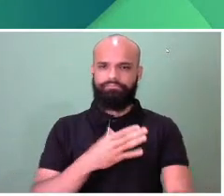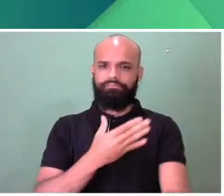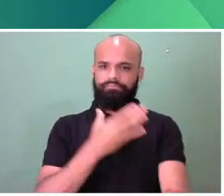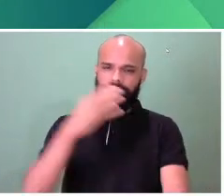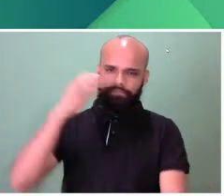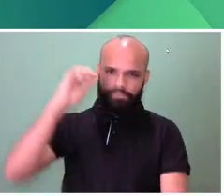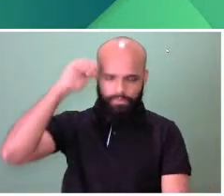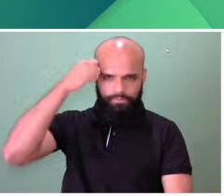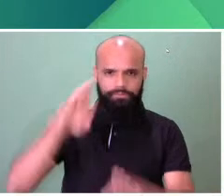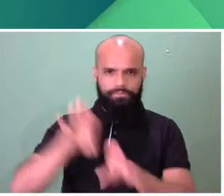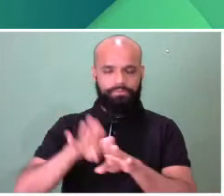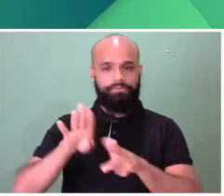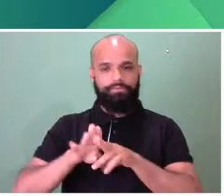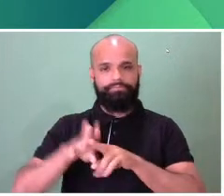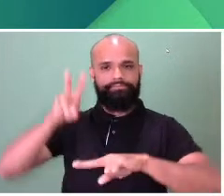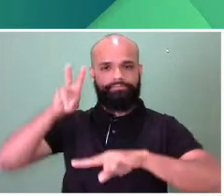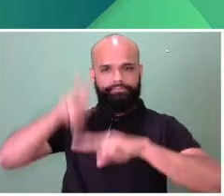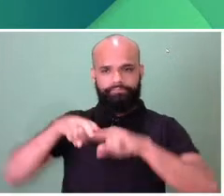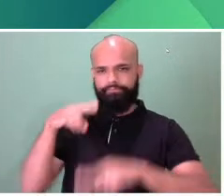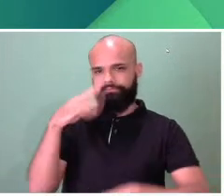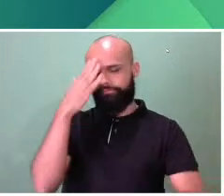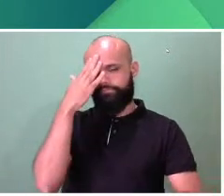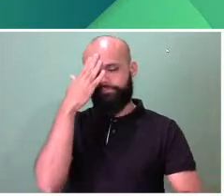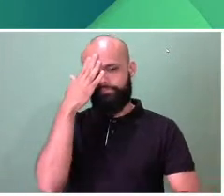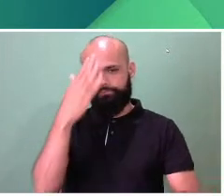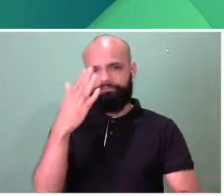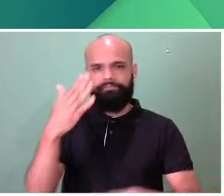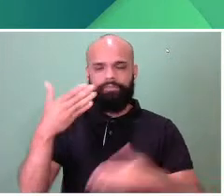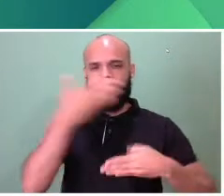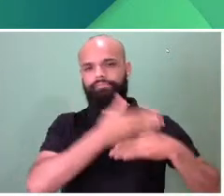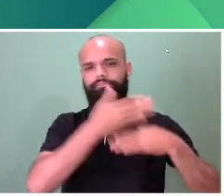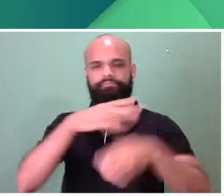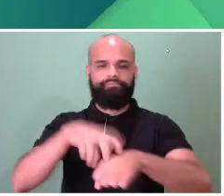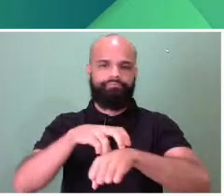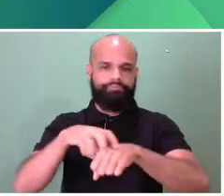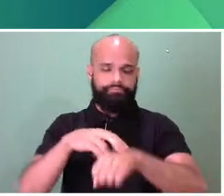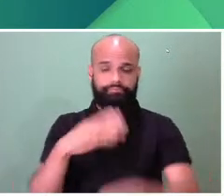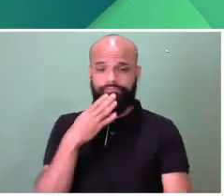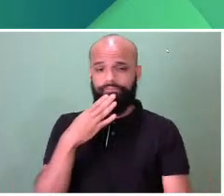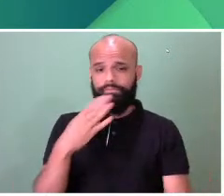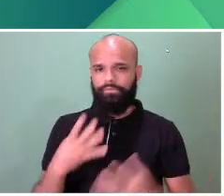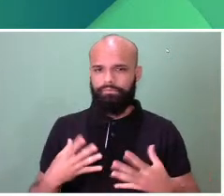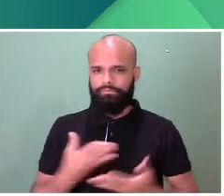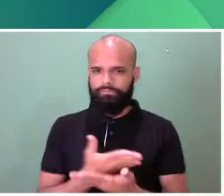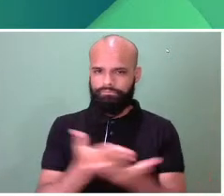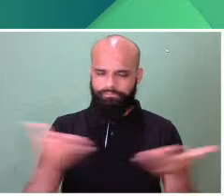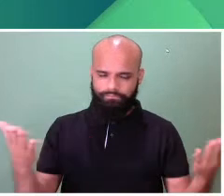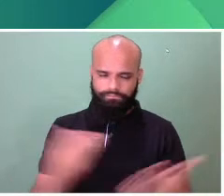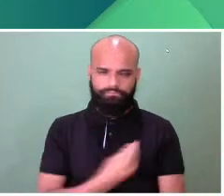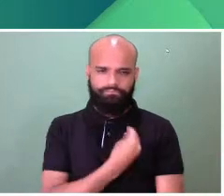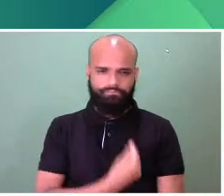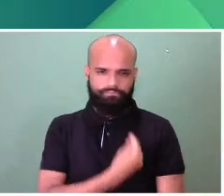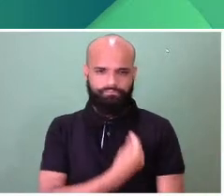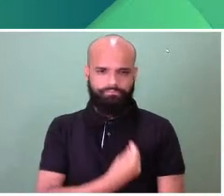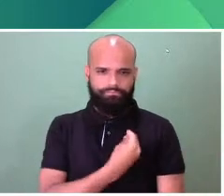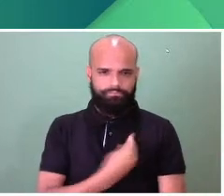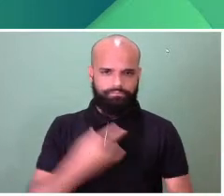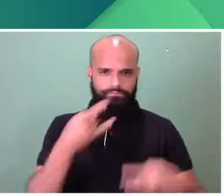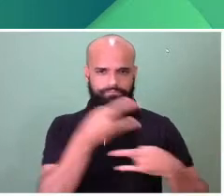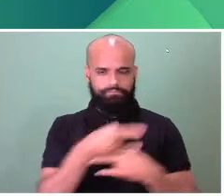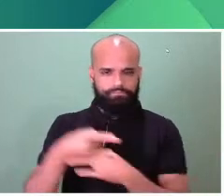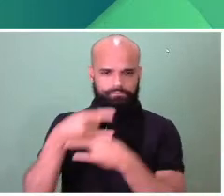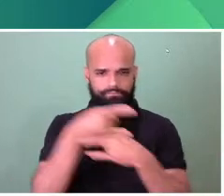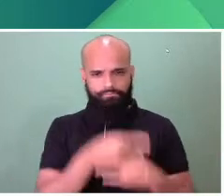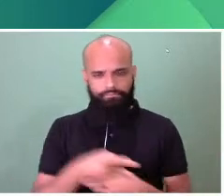posicionada em frente a uma parede de cor verde. Pedimos que a todos os participantes deste evento que mantenham